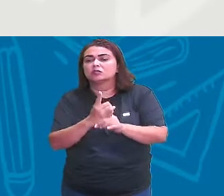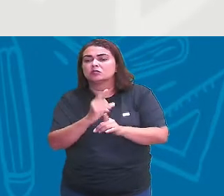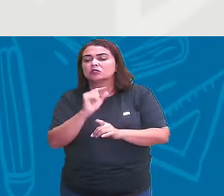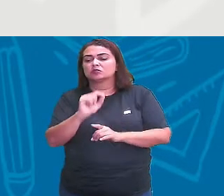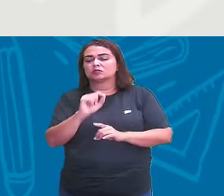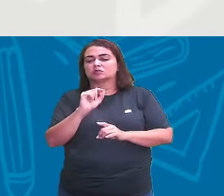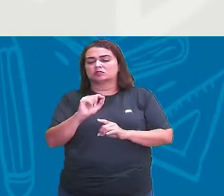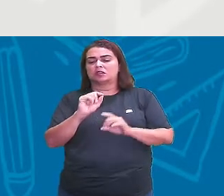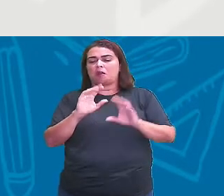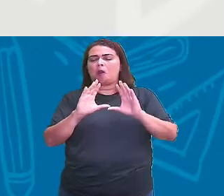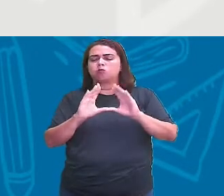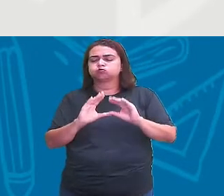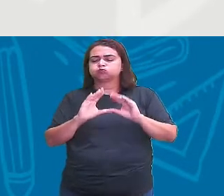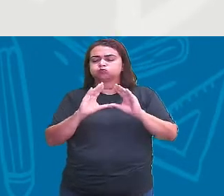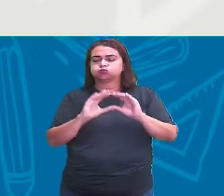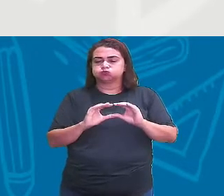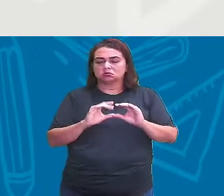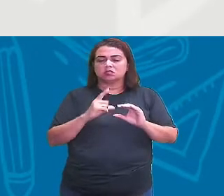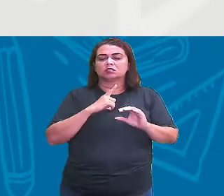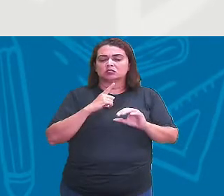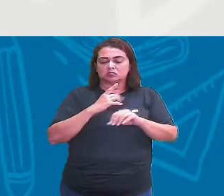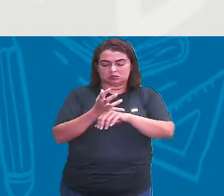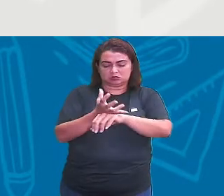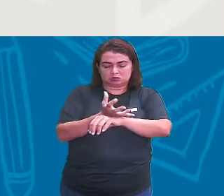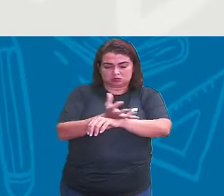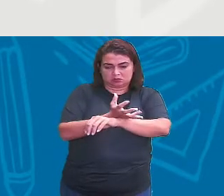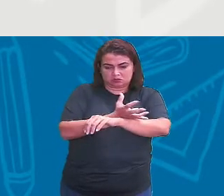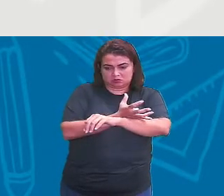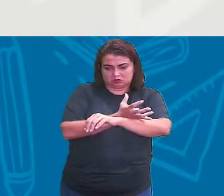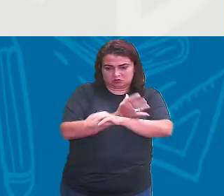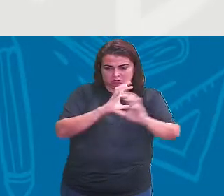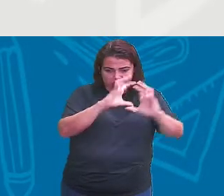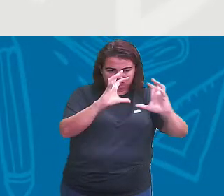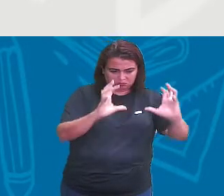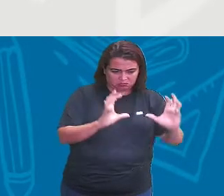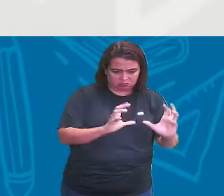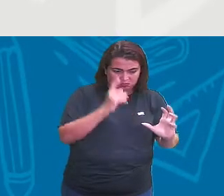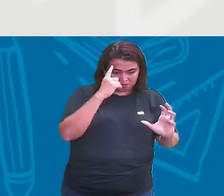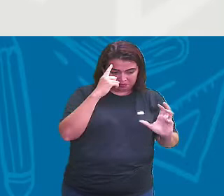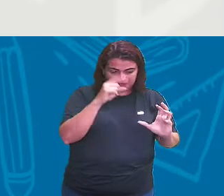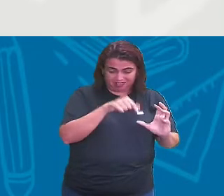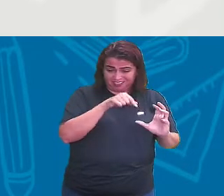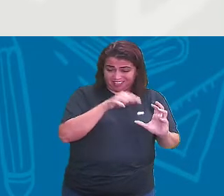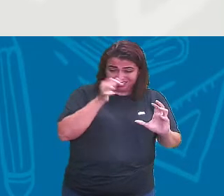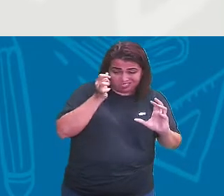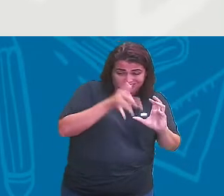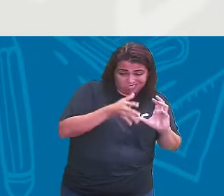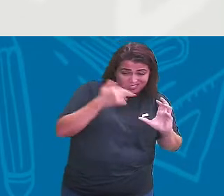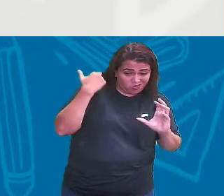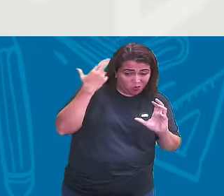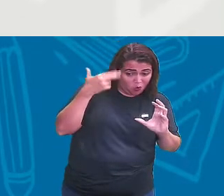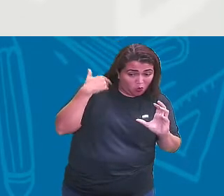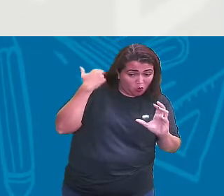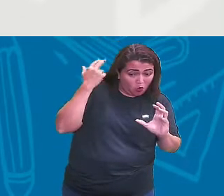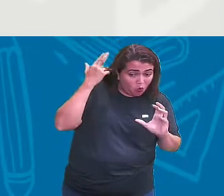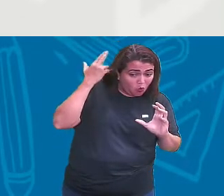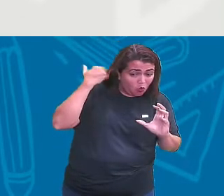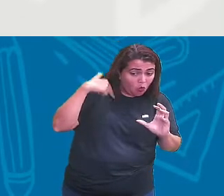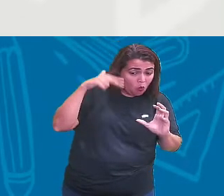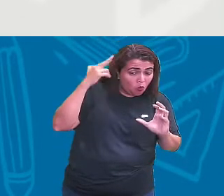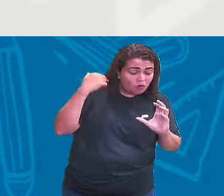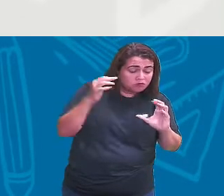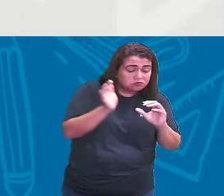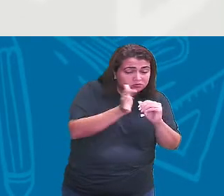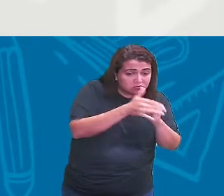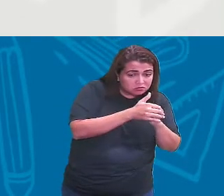quê? Ele encontrou o arbusto, que ele achou que estava macio, mas tinha um monte de ovelha dentro, não foi? E